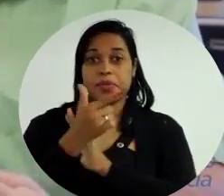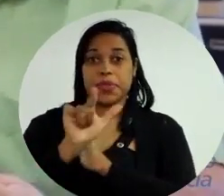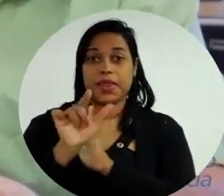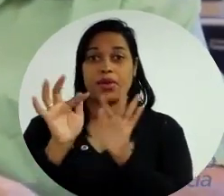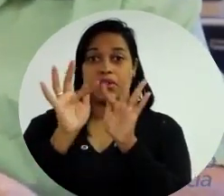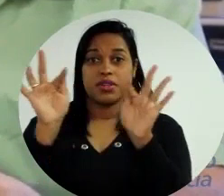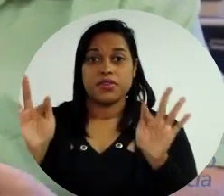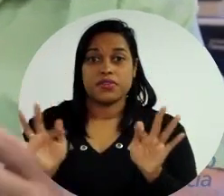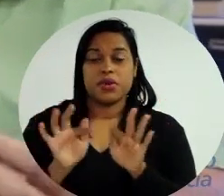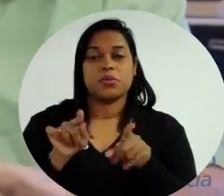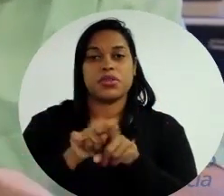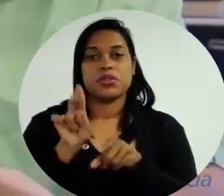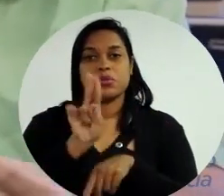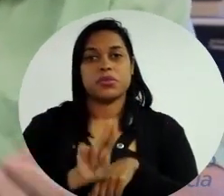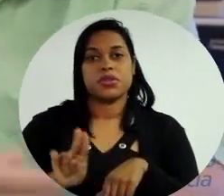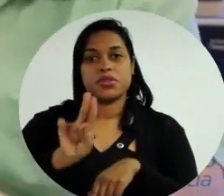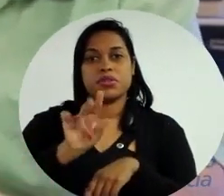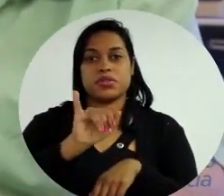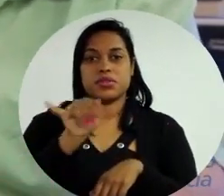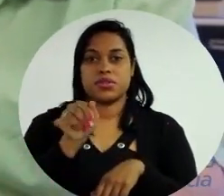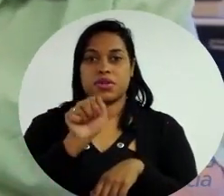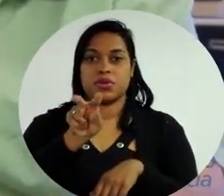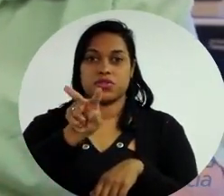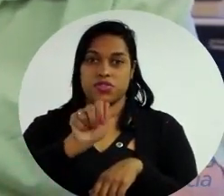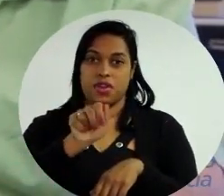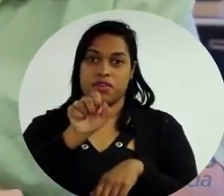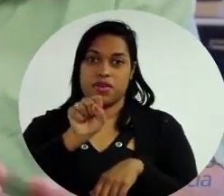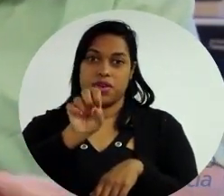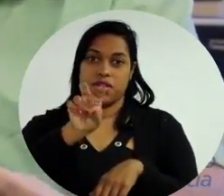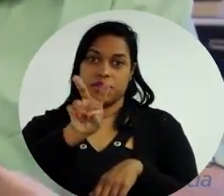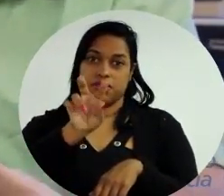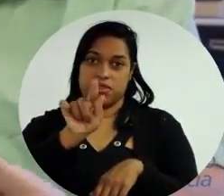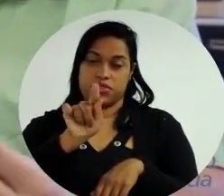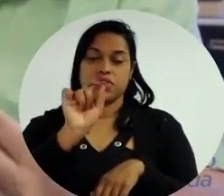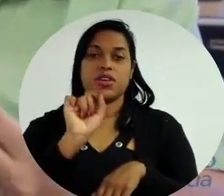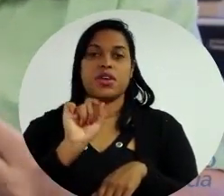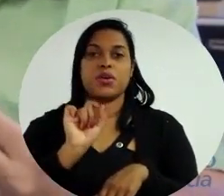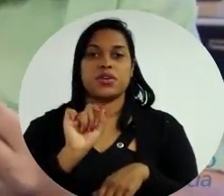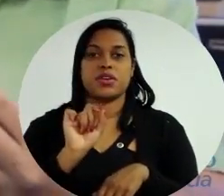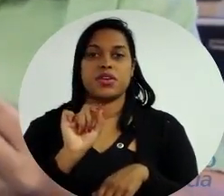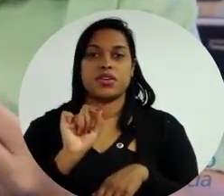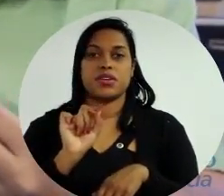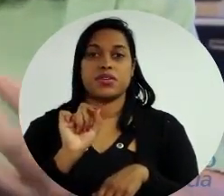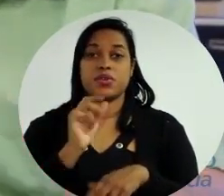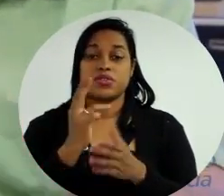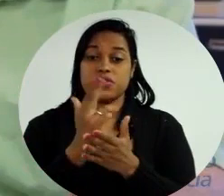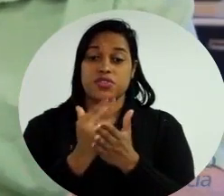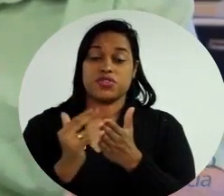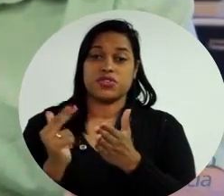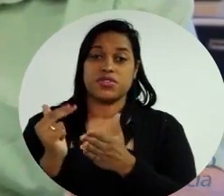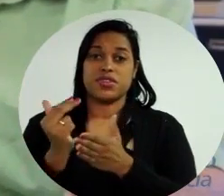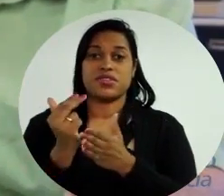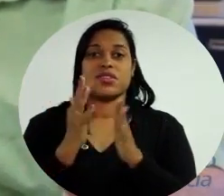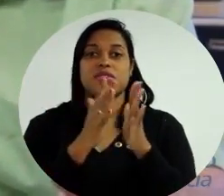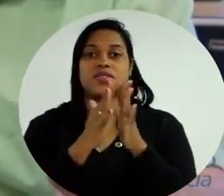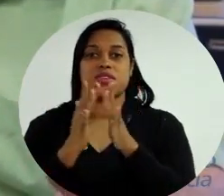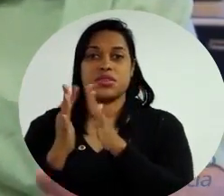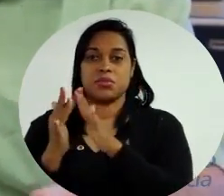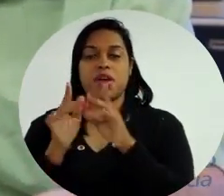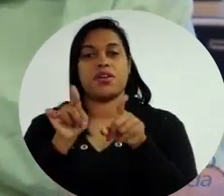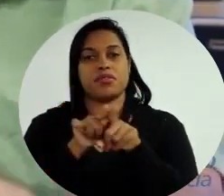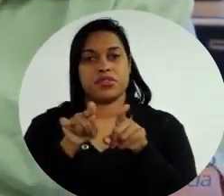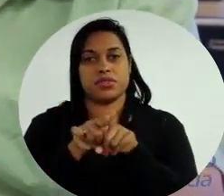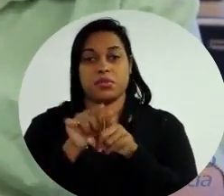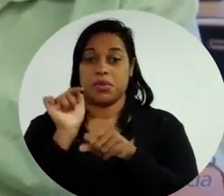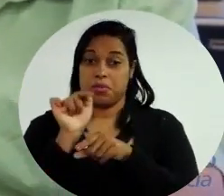outra forma também de utilizar o JavaScript junto com SVG é tornar os seus desenhos animáveis.